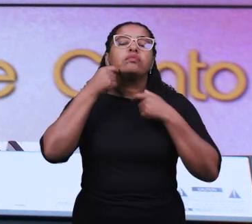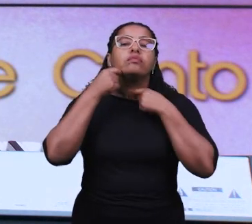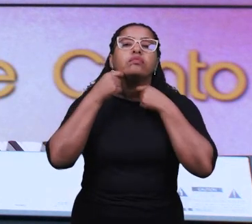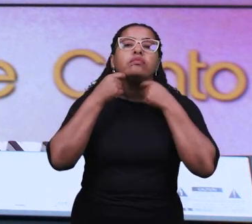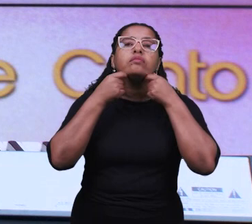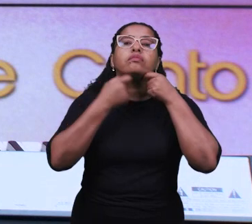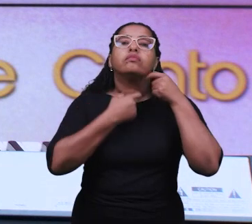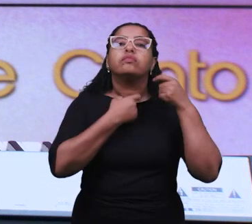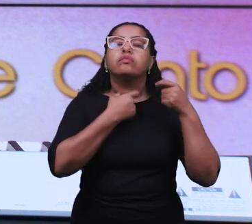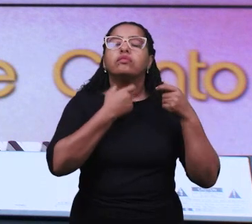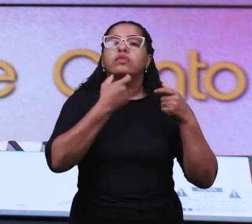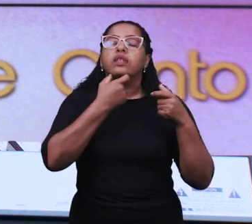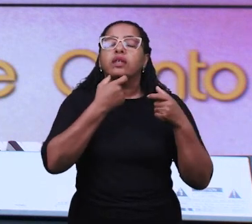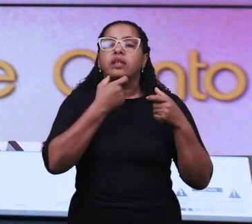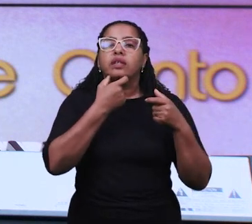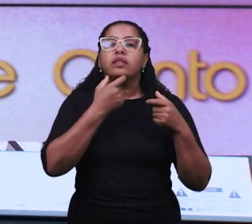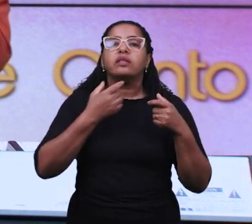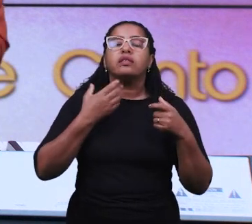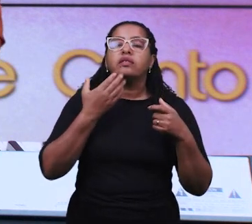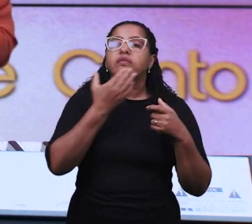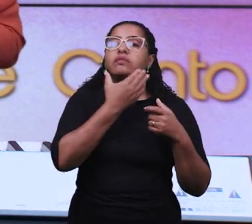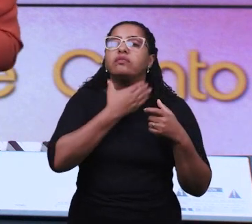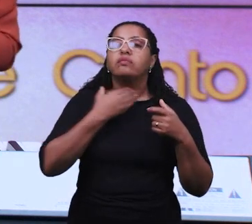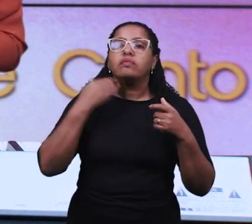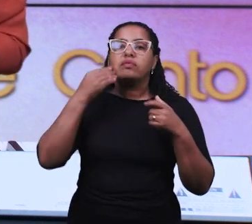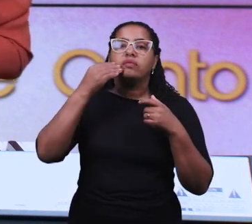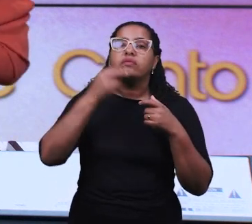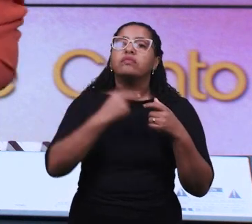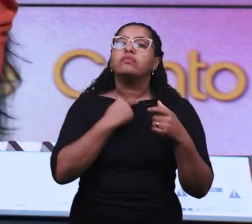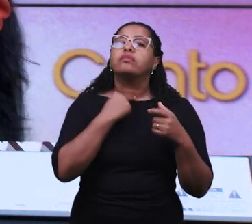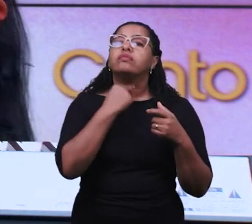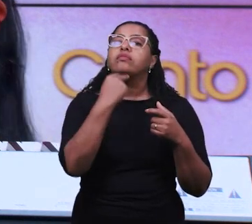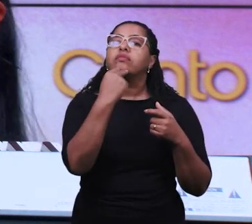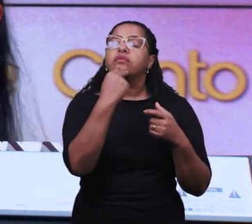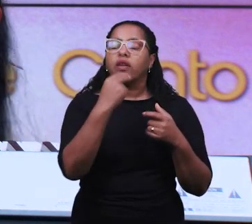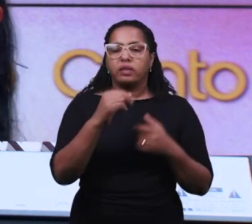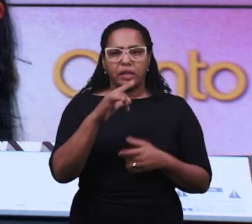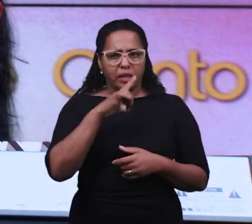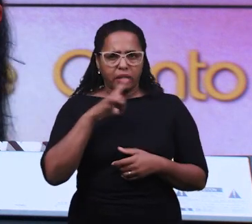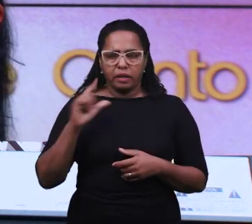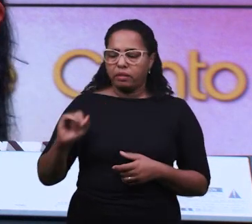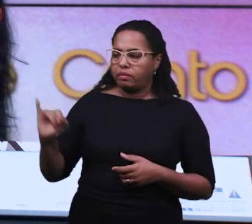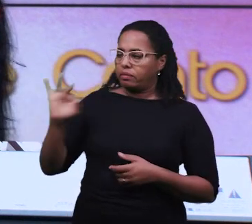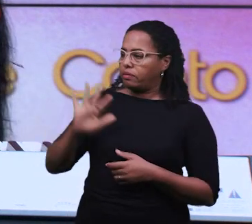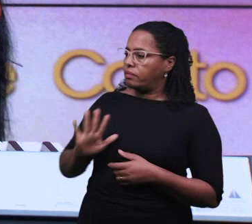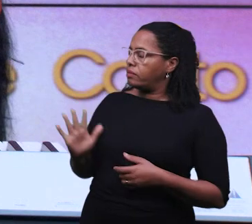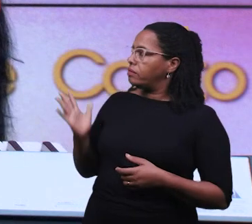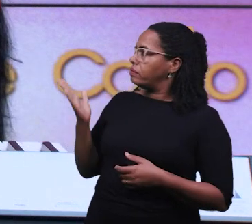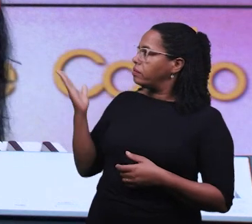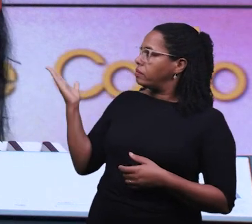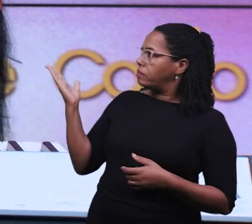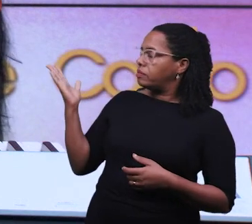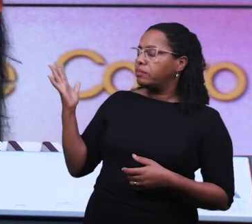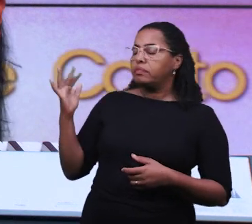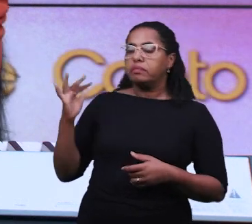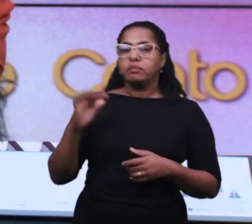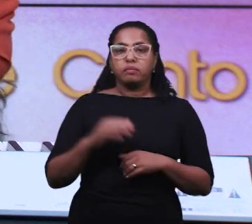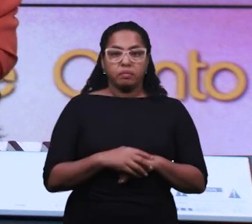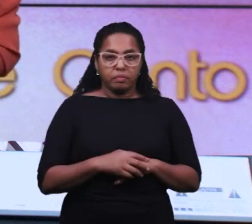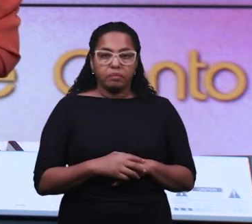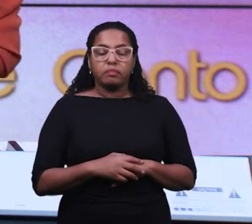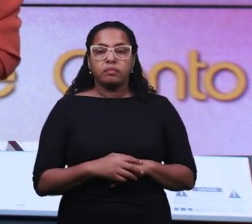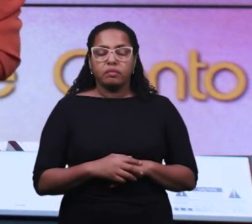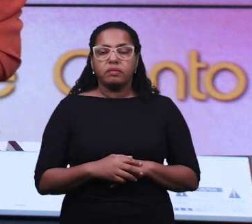seja, esse filtro vai se dar na região do nosso trato vocal. Aqui nós temos uma imagem e